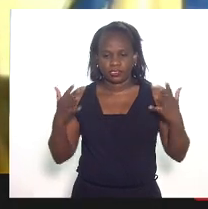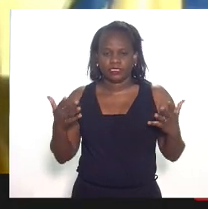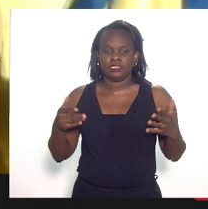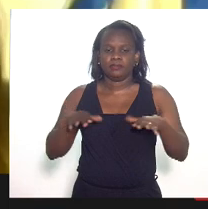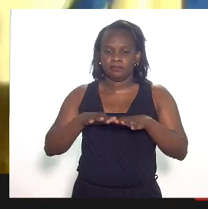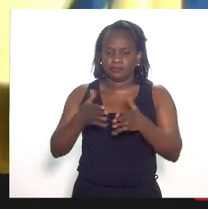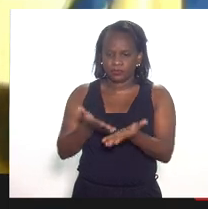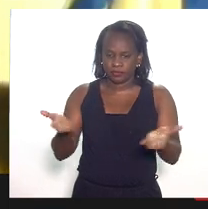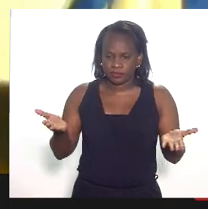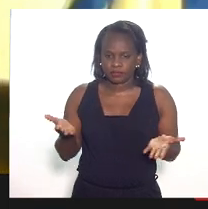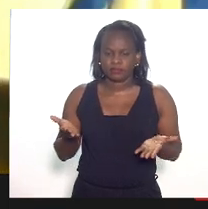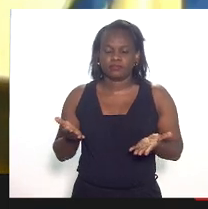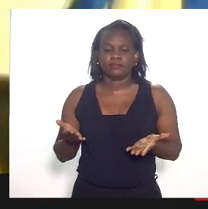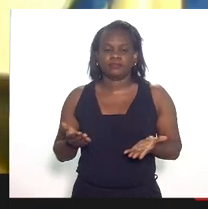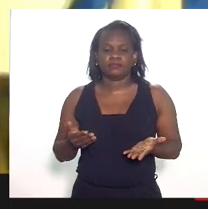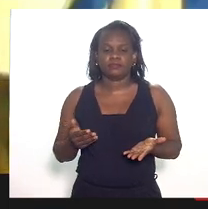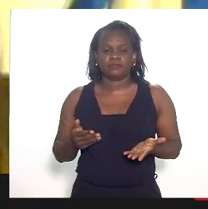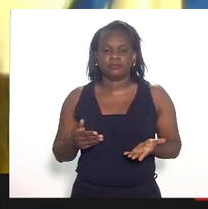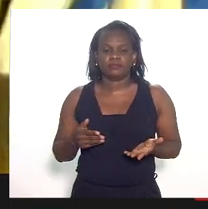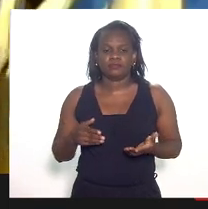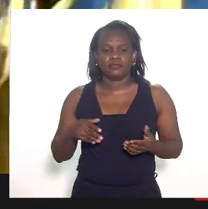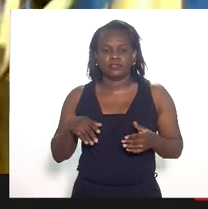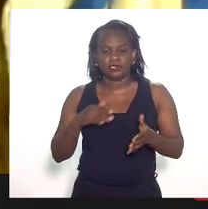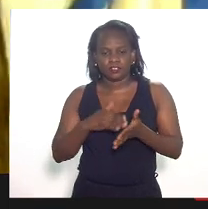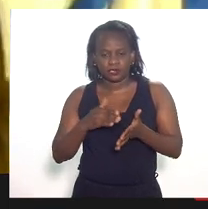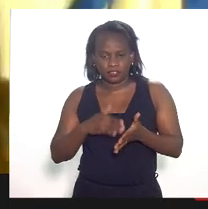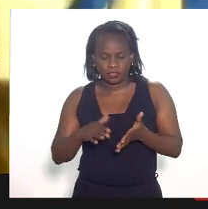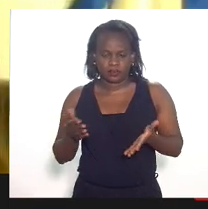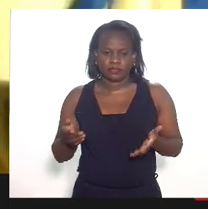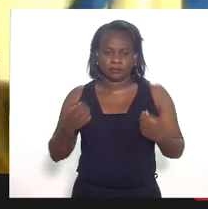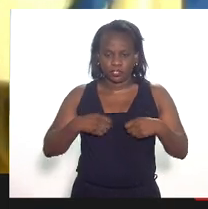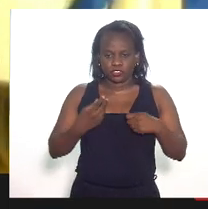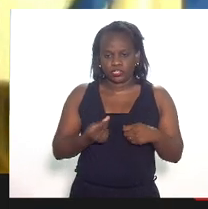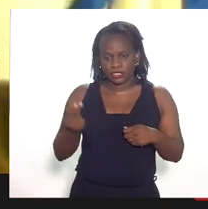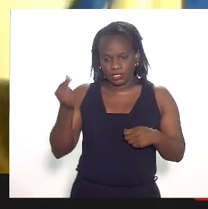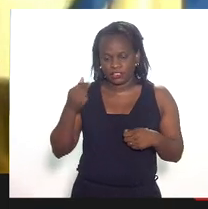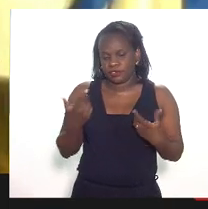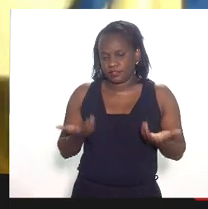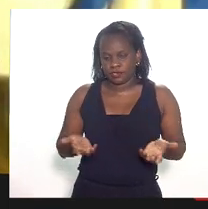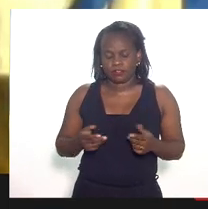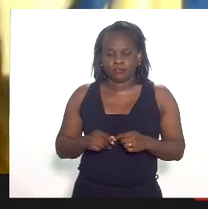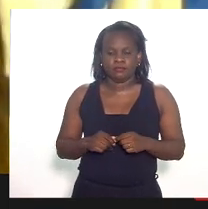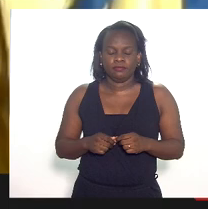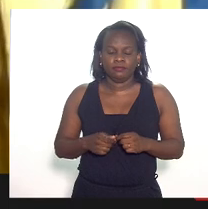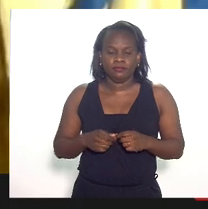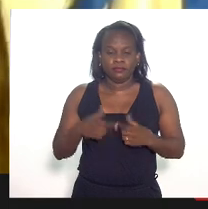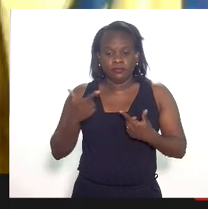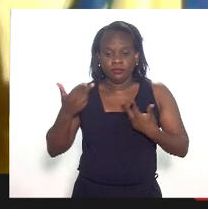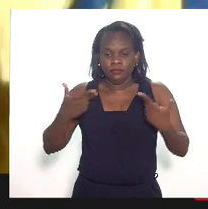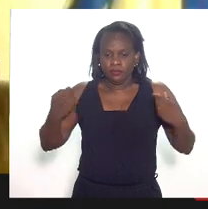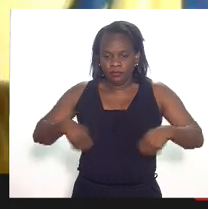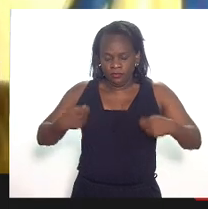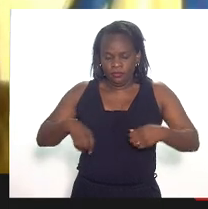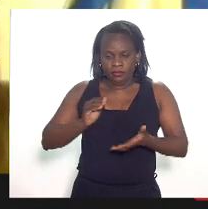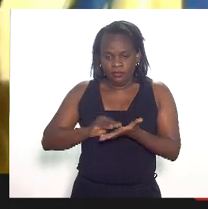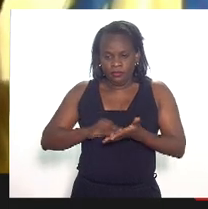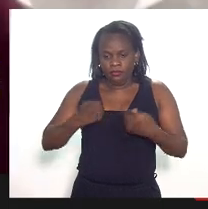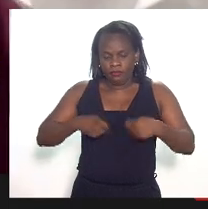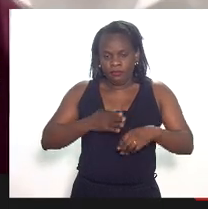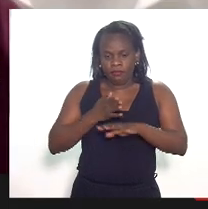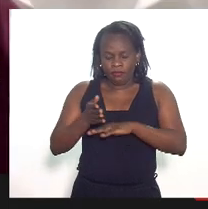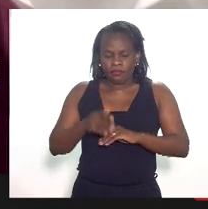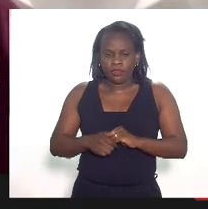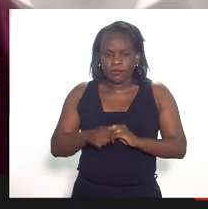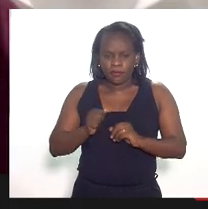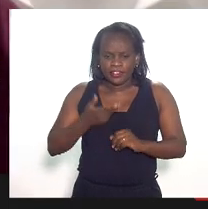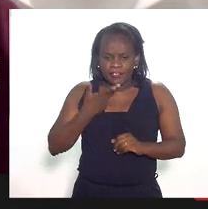mesa, na figura do secretário, ele precisou dar uma saída, enfim, nos demandas aí na rede. A senhora pode